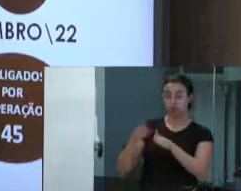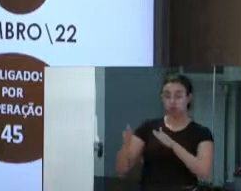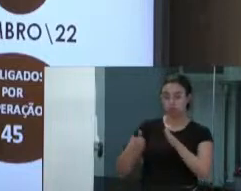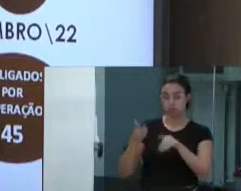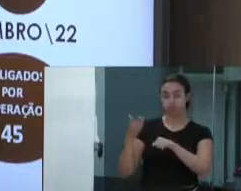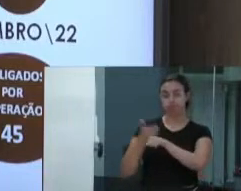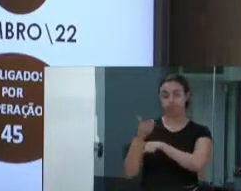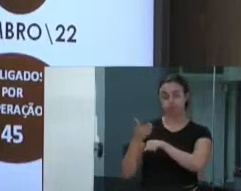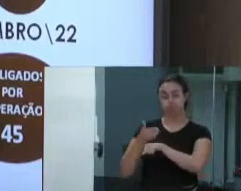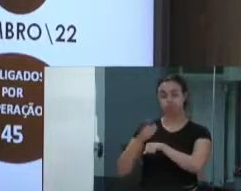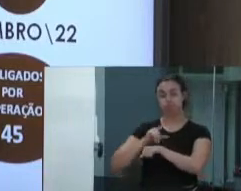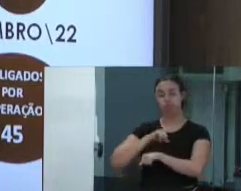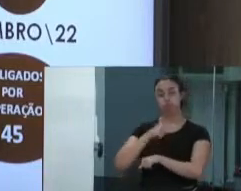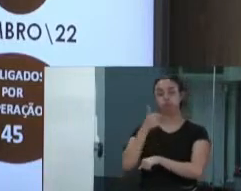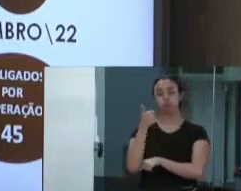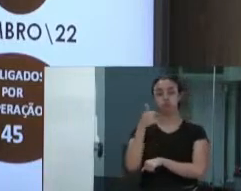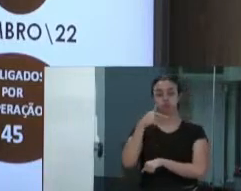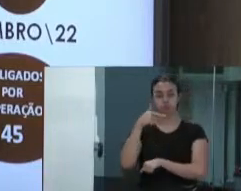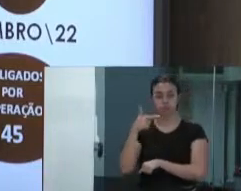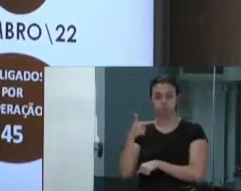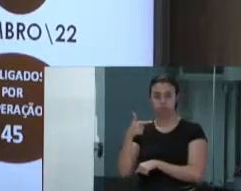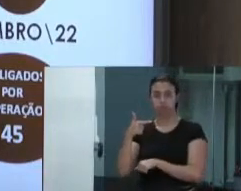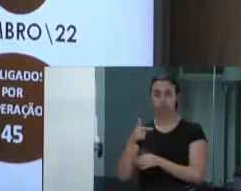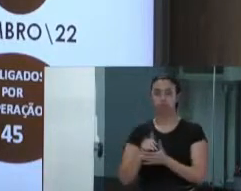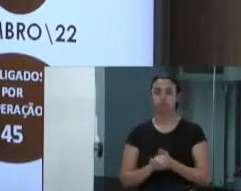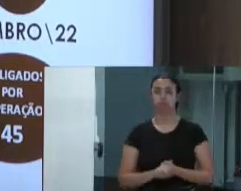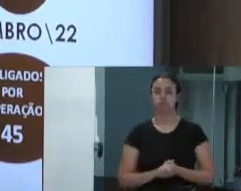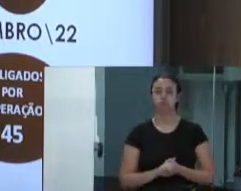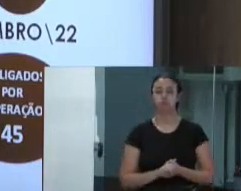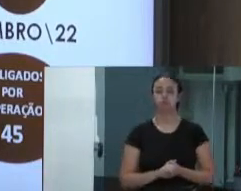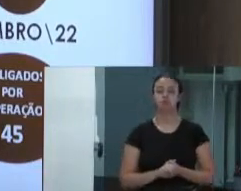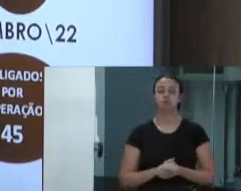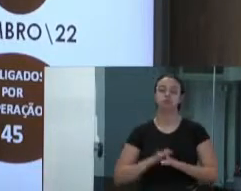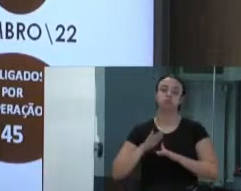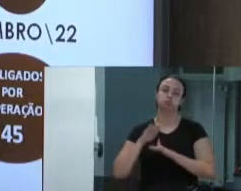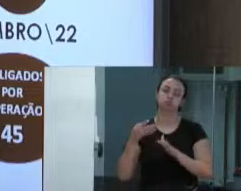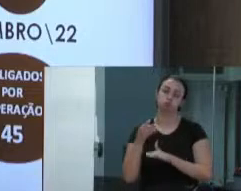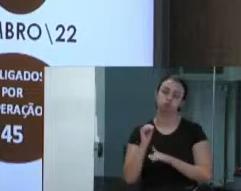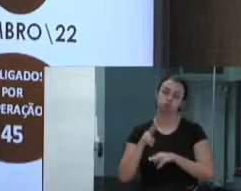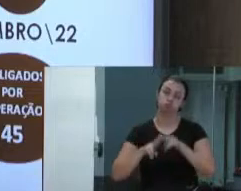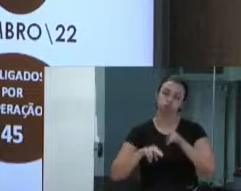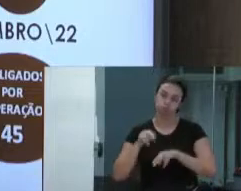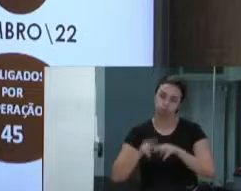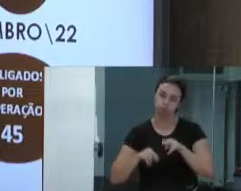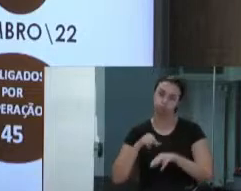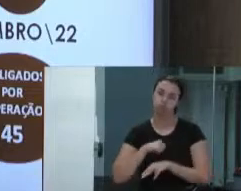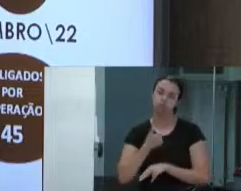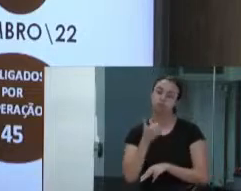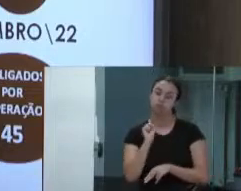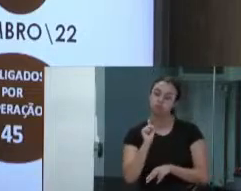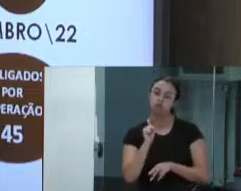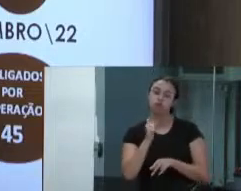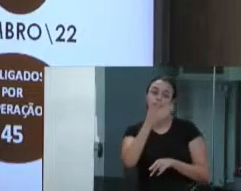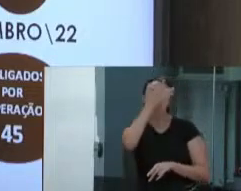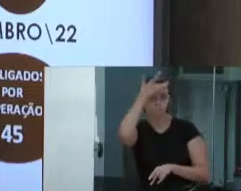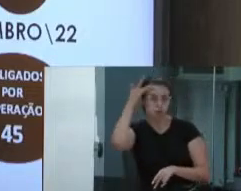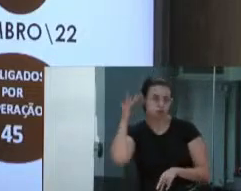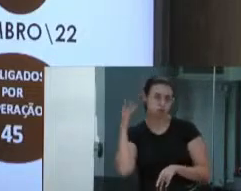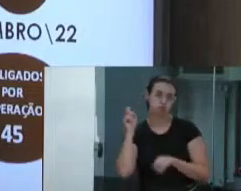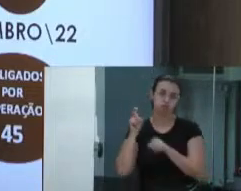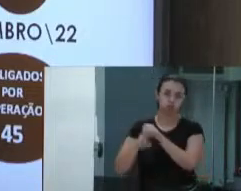171 acolhimentos, né, 40, encerramos com 40 em junho, tivemos 18 desligados.